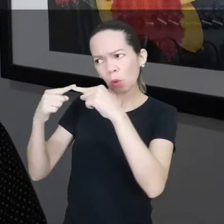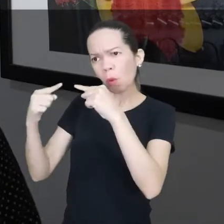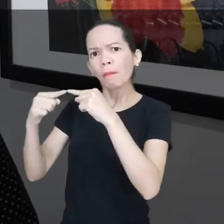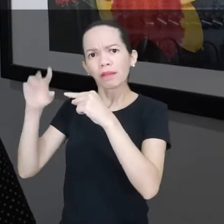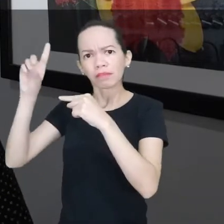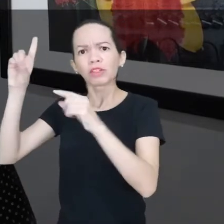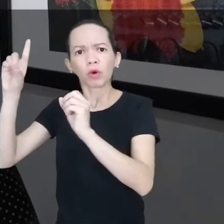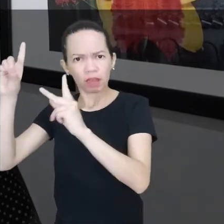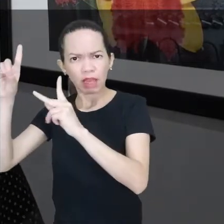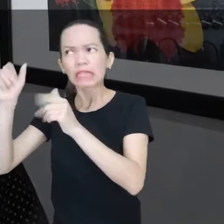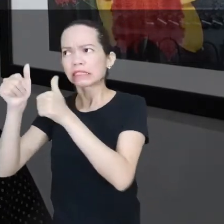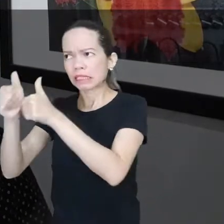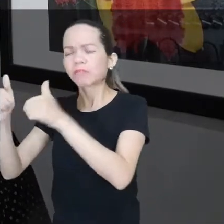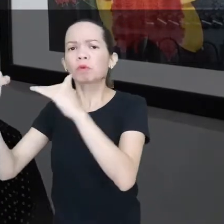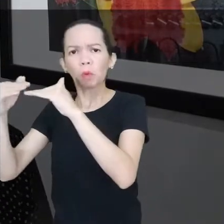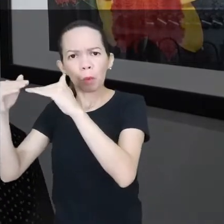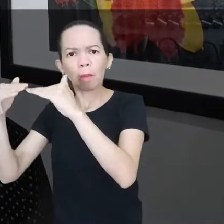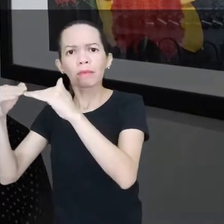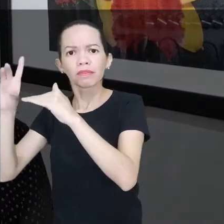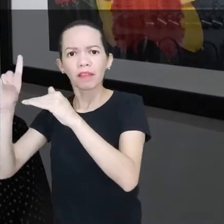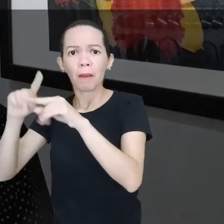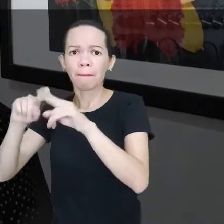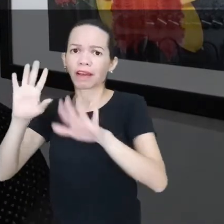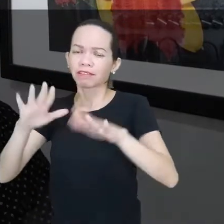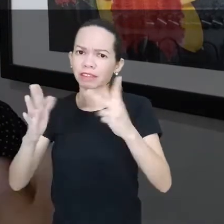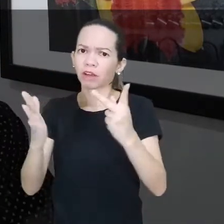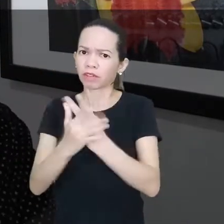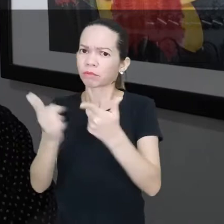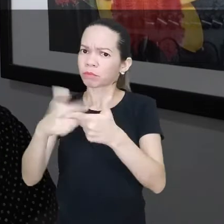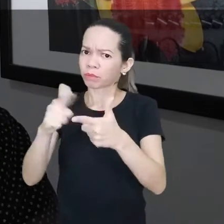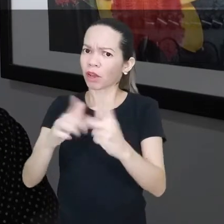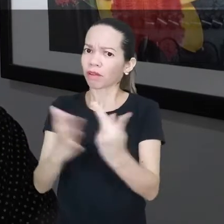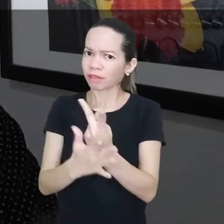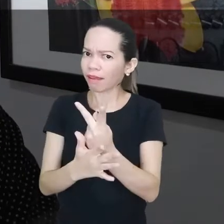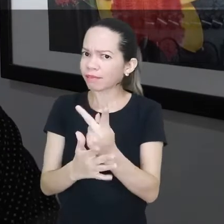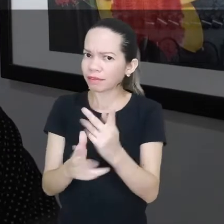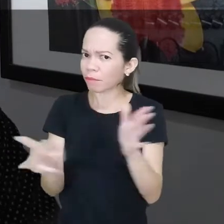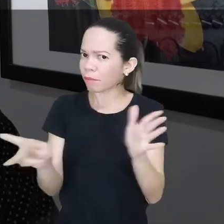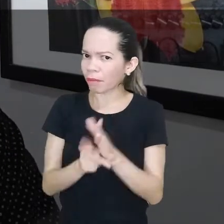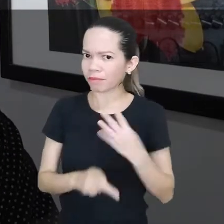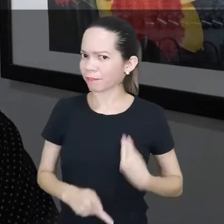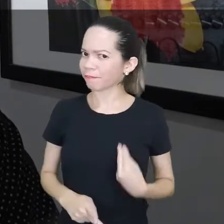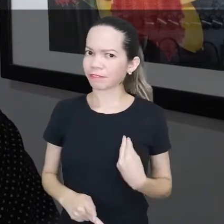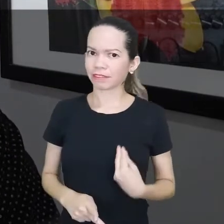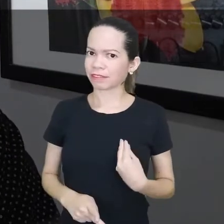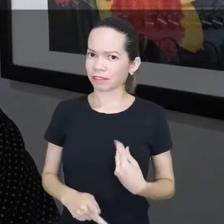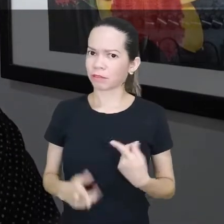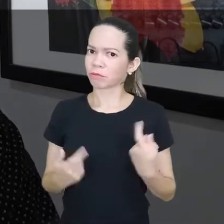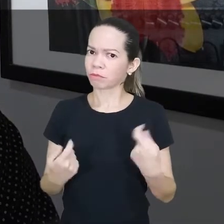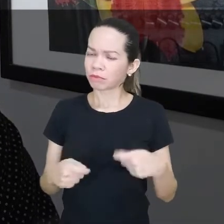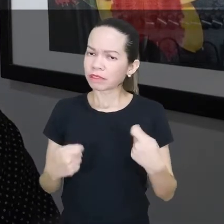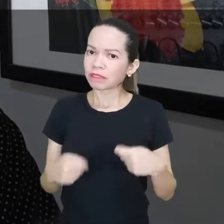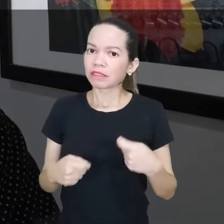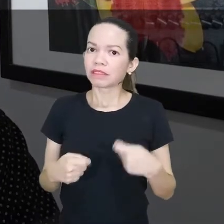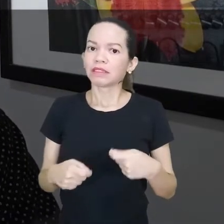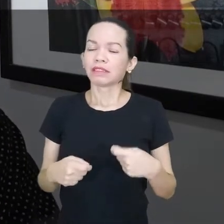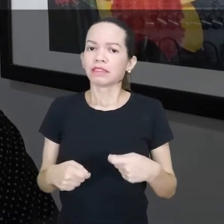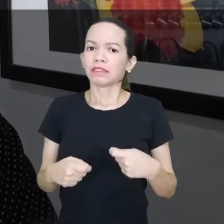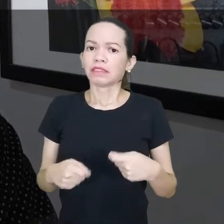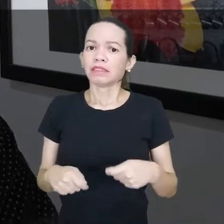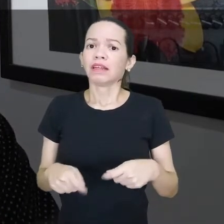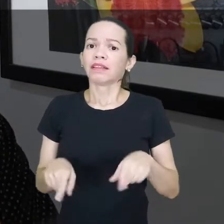uma frustração ou outra, porque isso faz parte da nossa vida. Lidar com isso é muito importante, mas nós